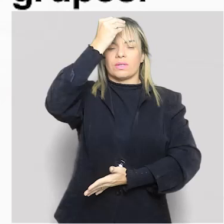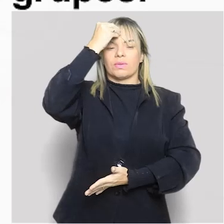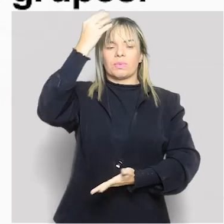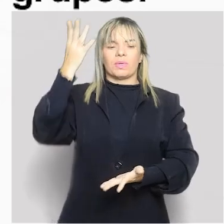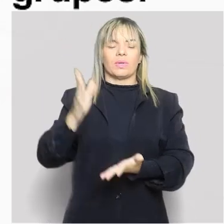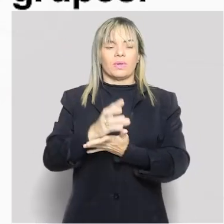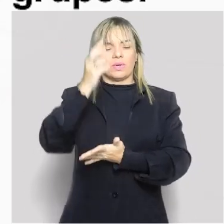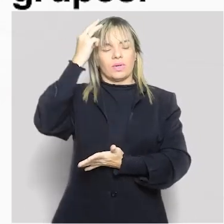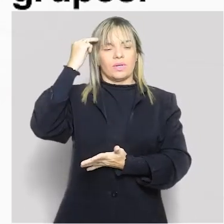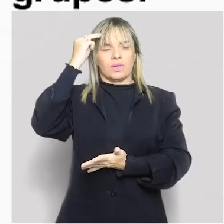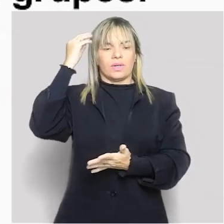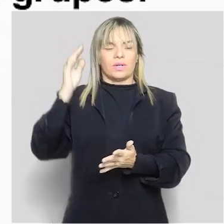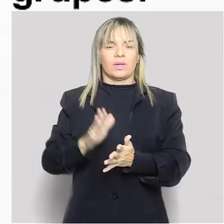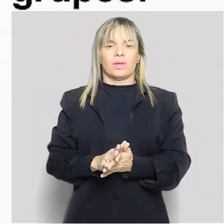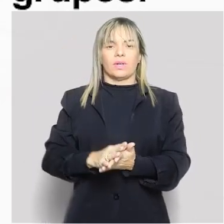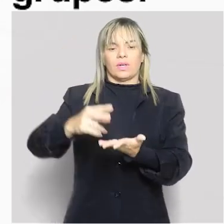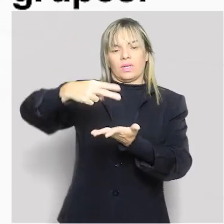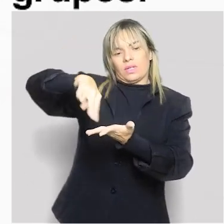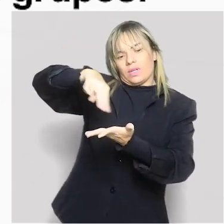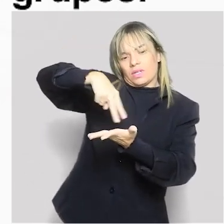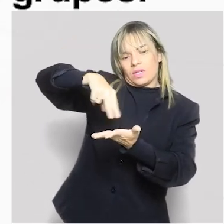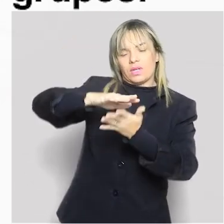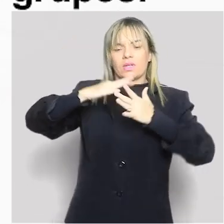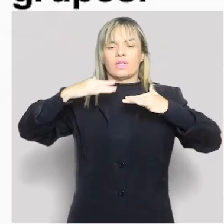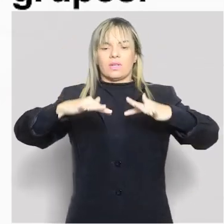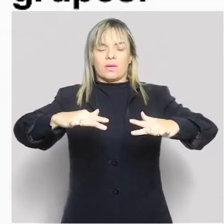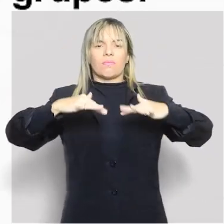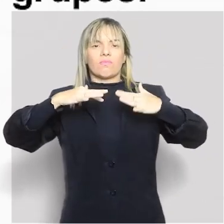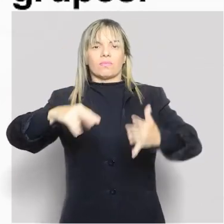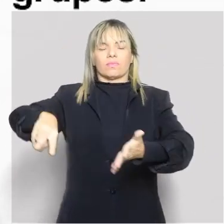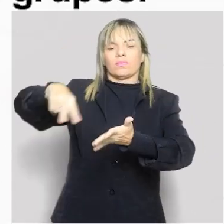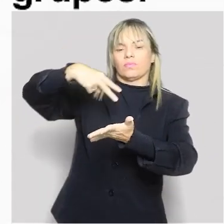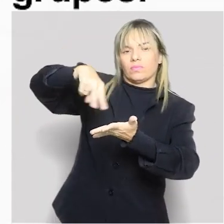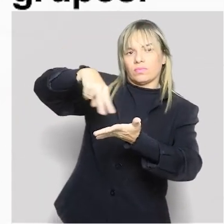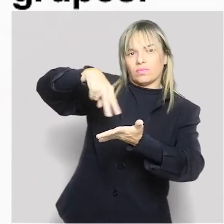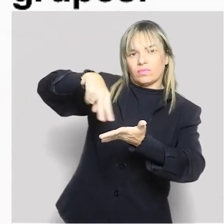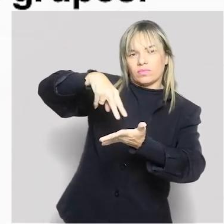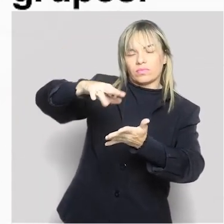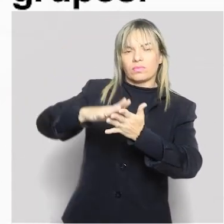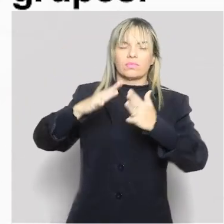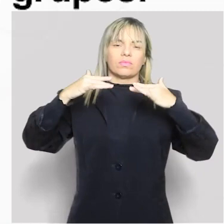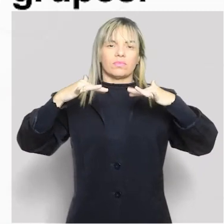Dança. A dança, ela é movimento. A dança, ela